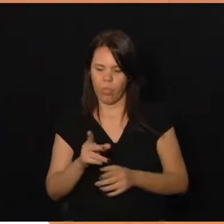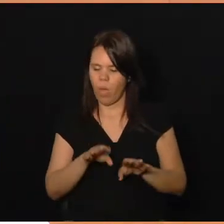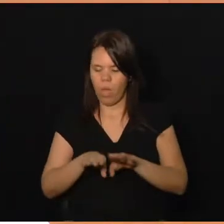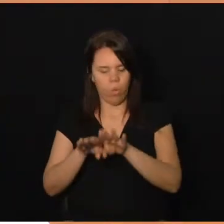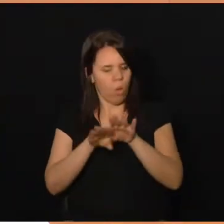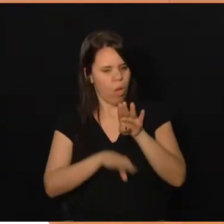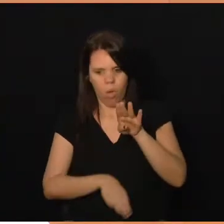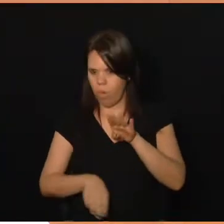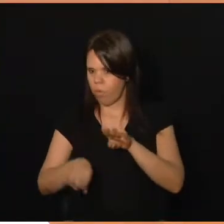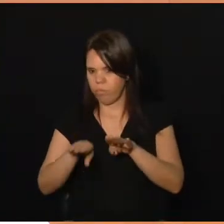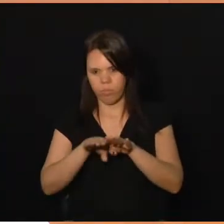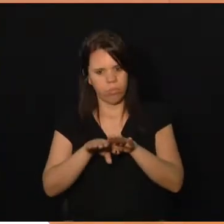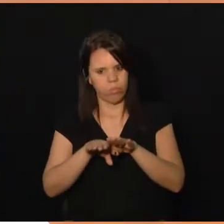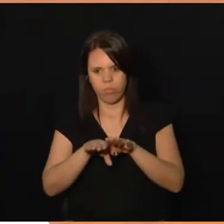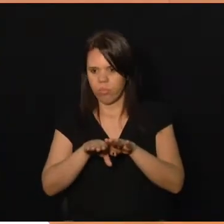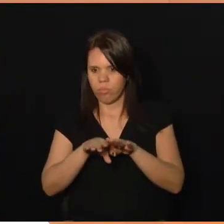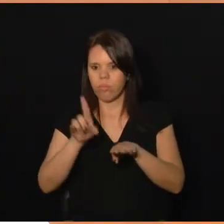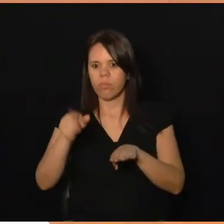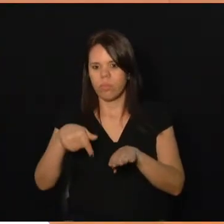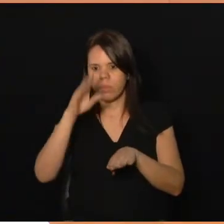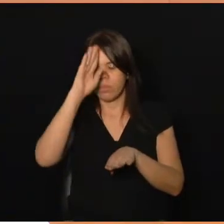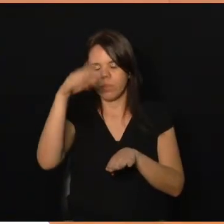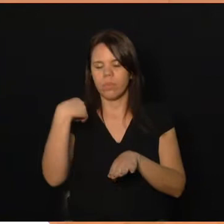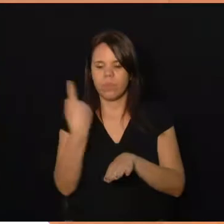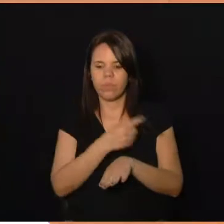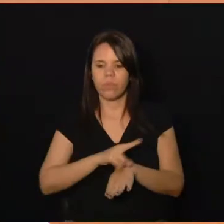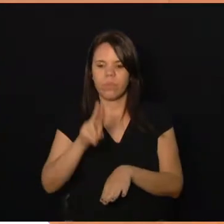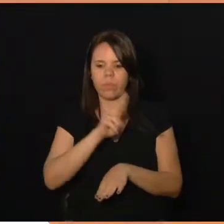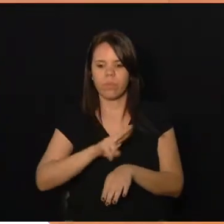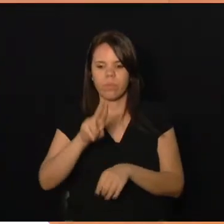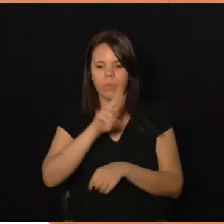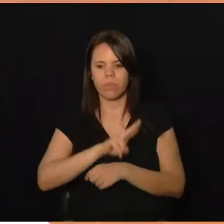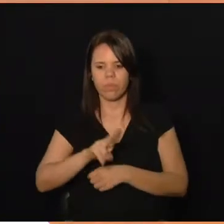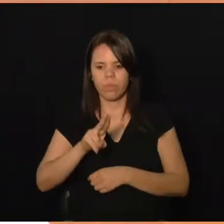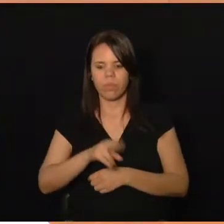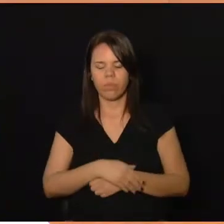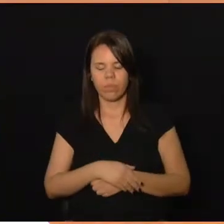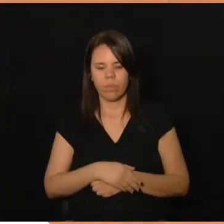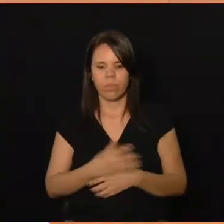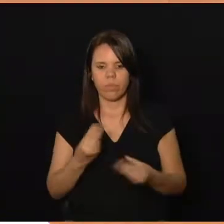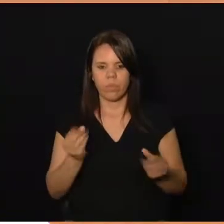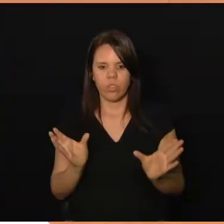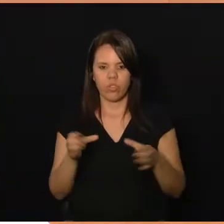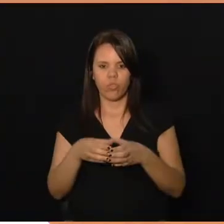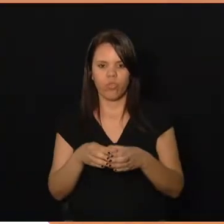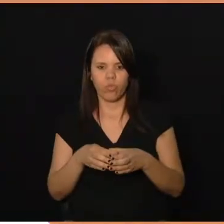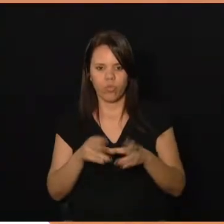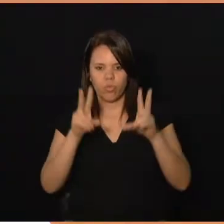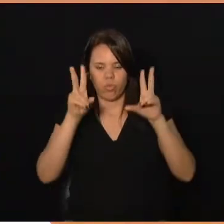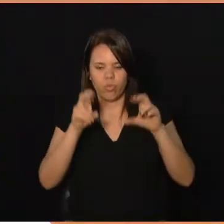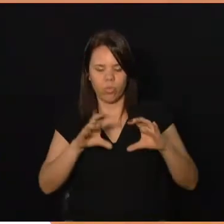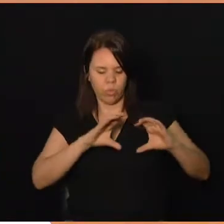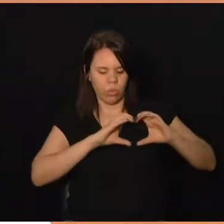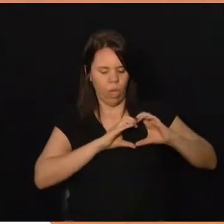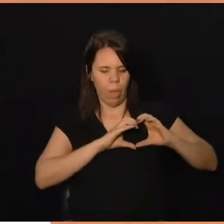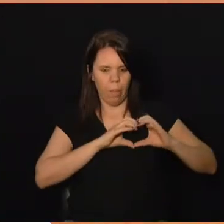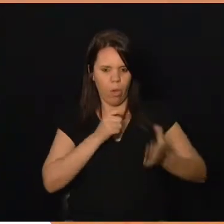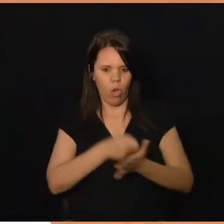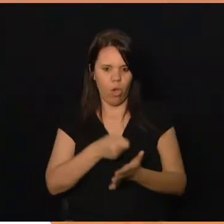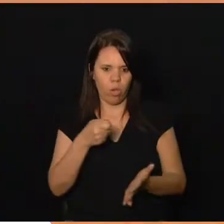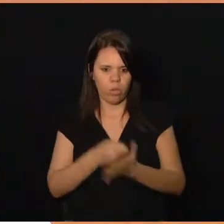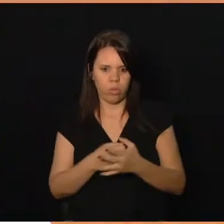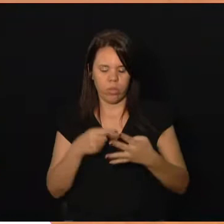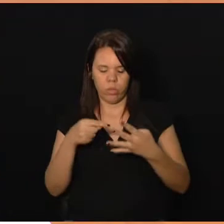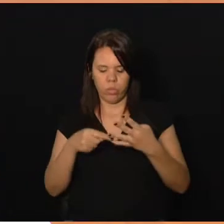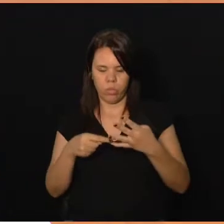iguais. Esse é um princípio que a gente utiliza muito no grupo de amor exigente. Se eu não me engano, é o 4º ou